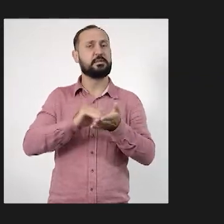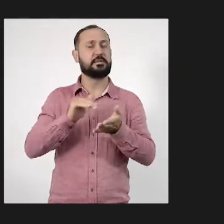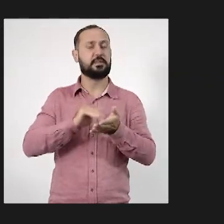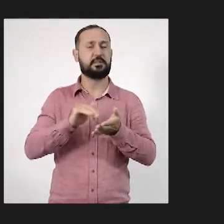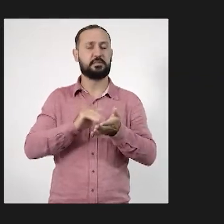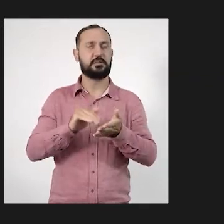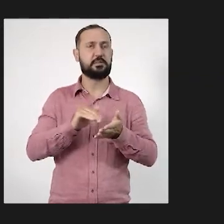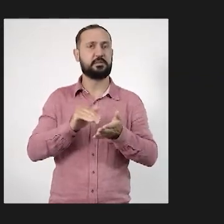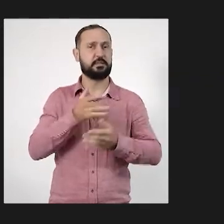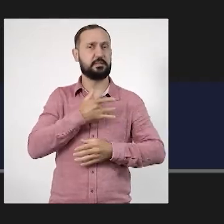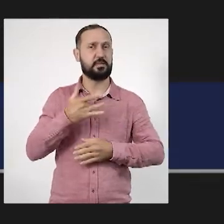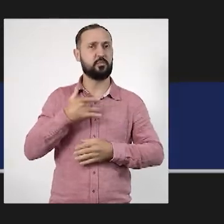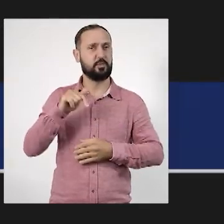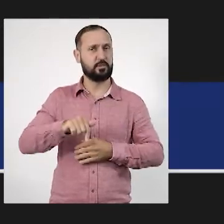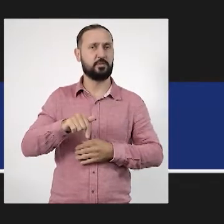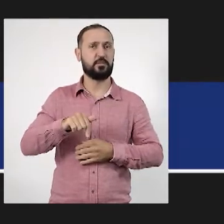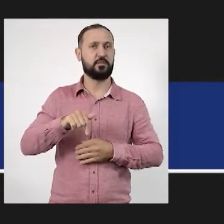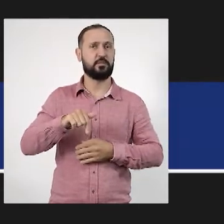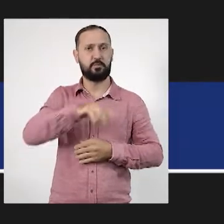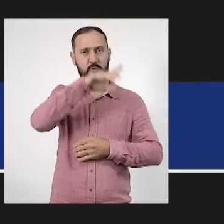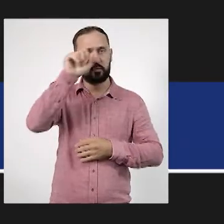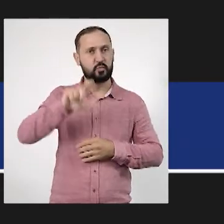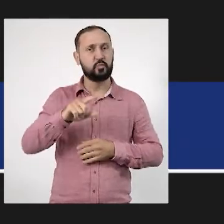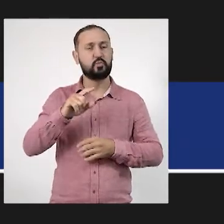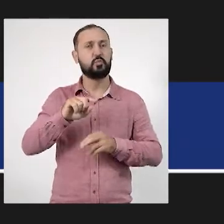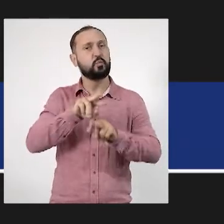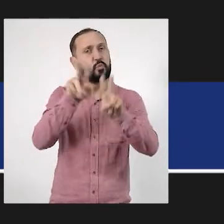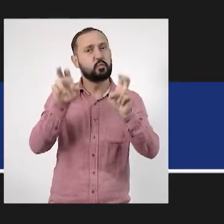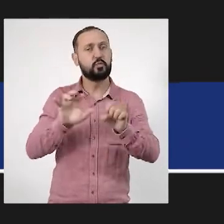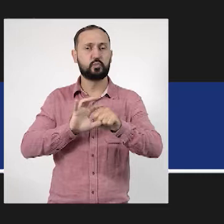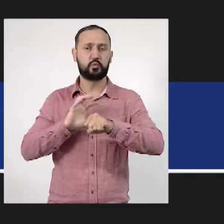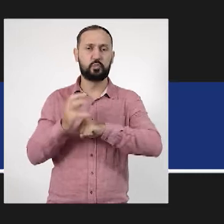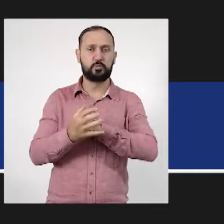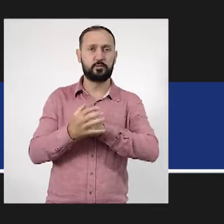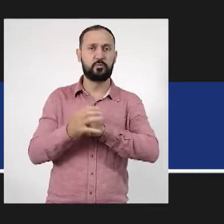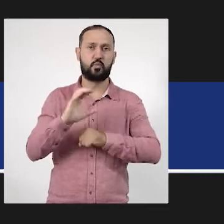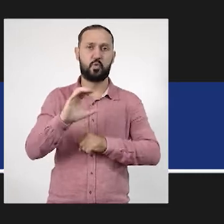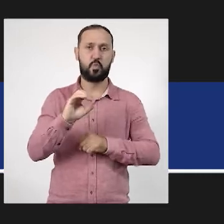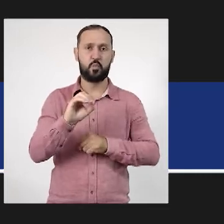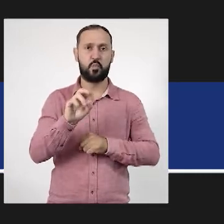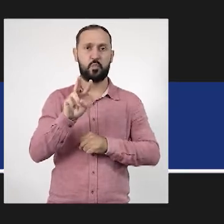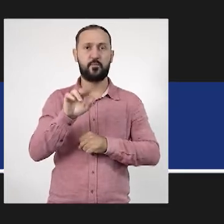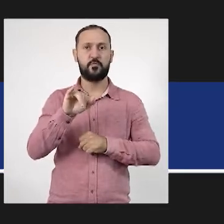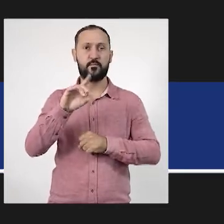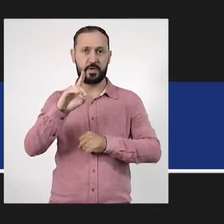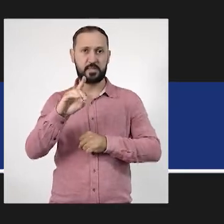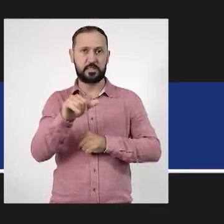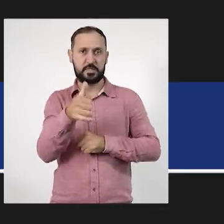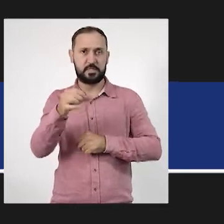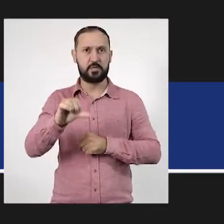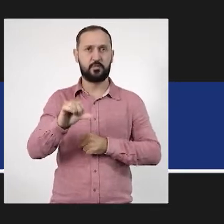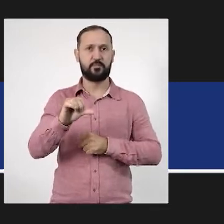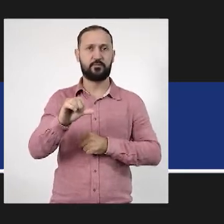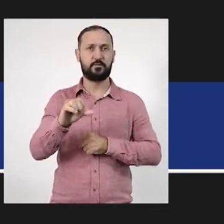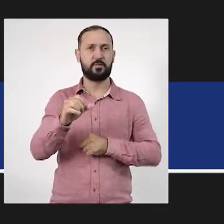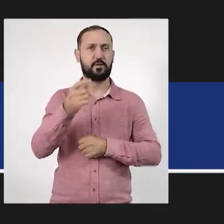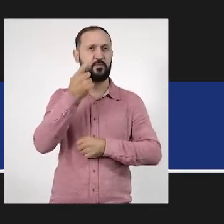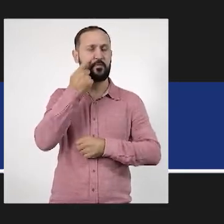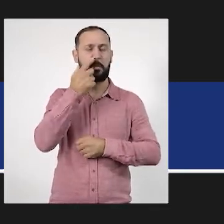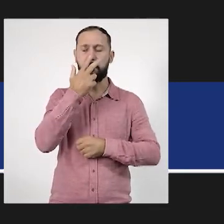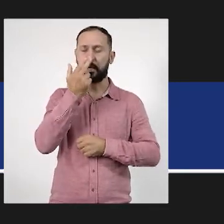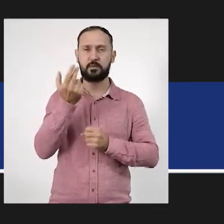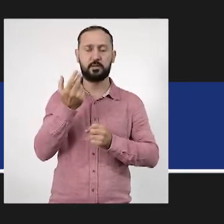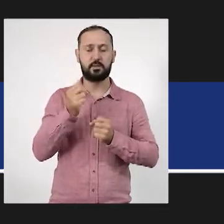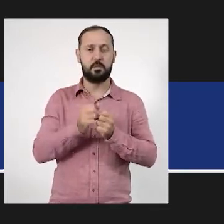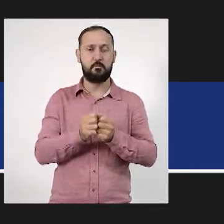relacionadas à Secretaria de Saúde do Estado em combate ao Covid-19. Hoje a gente vê